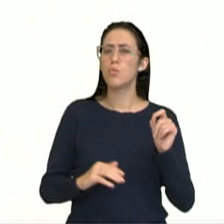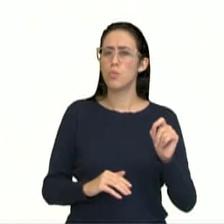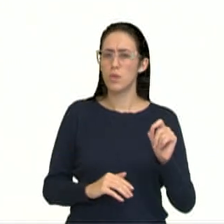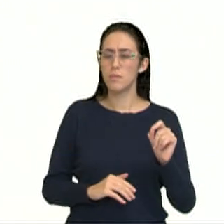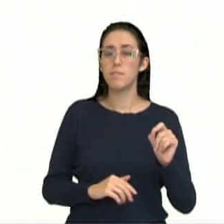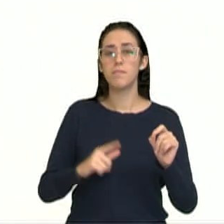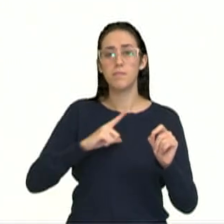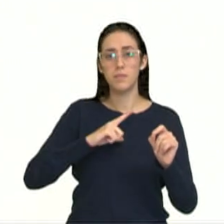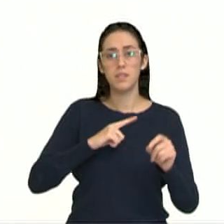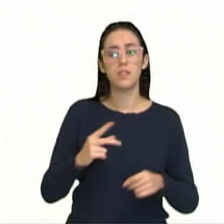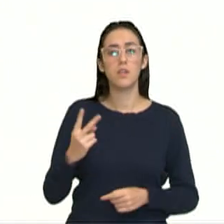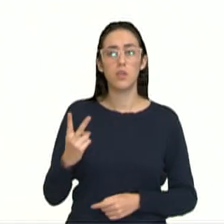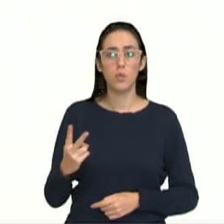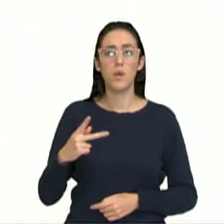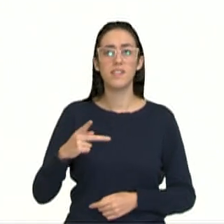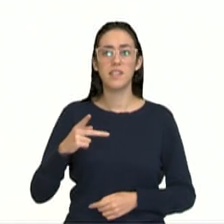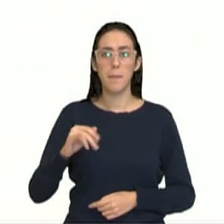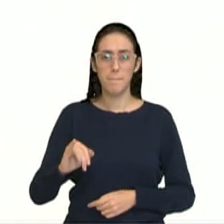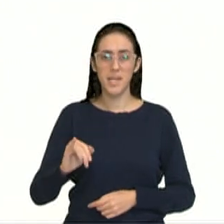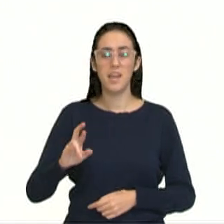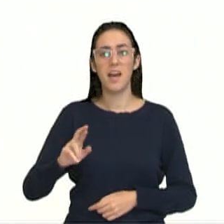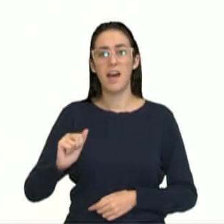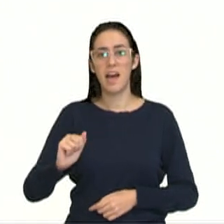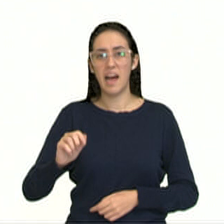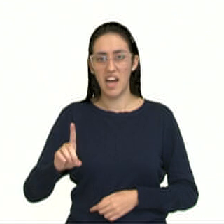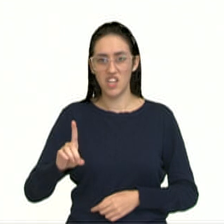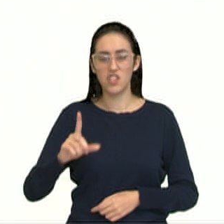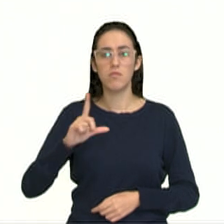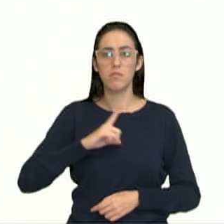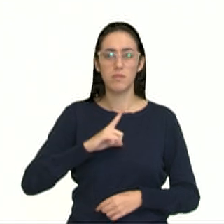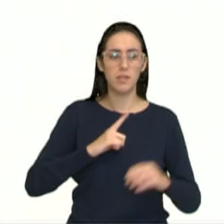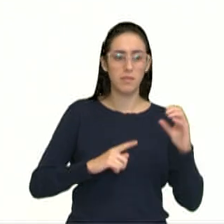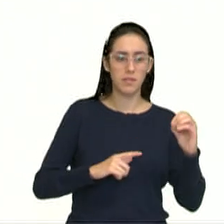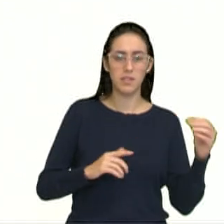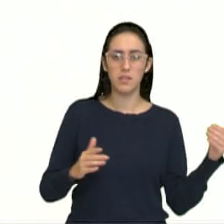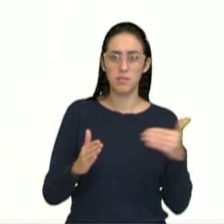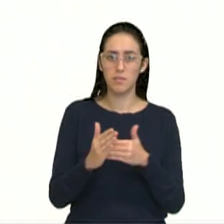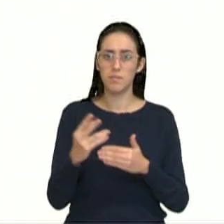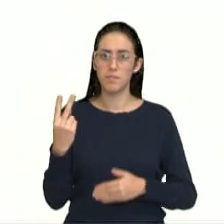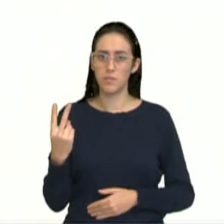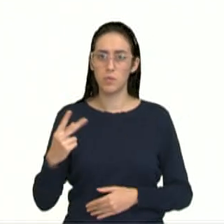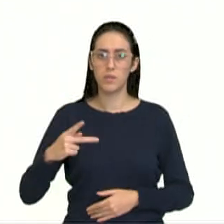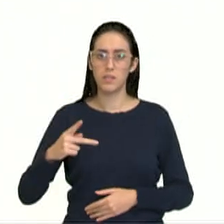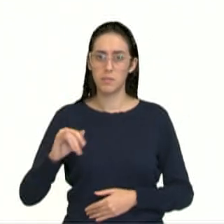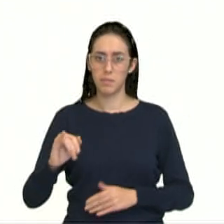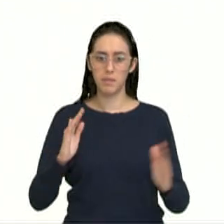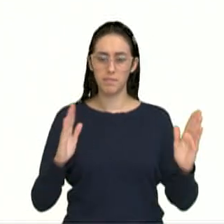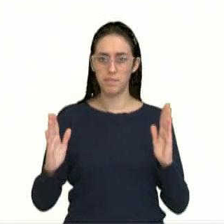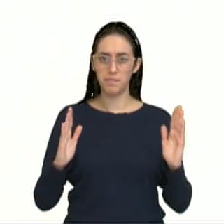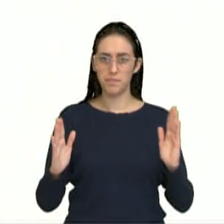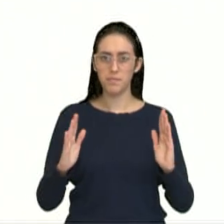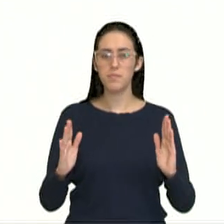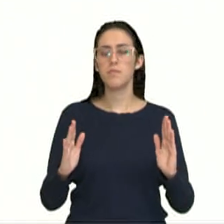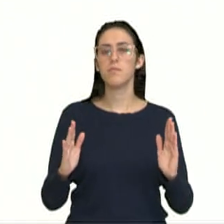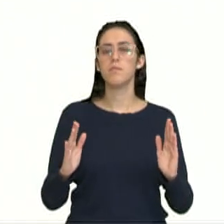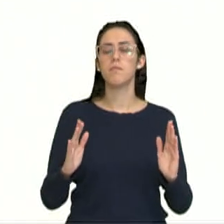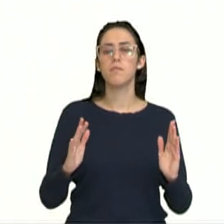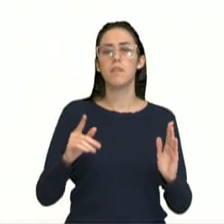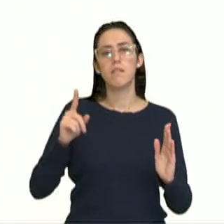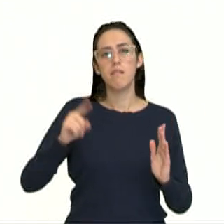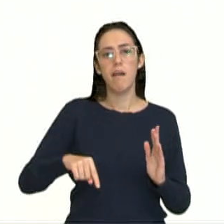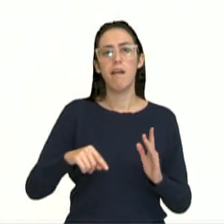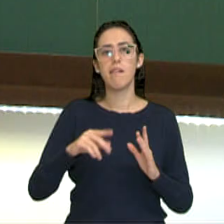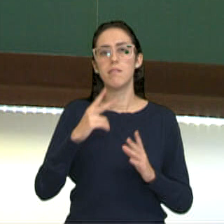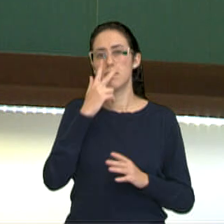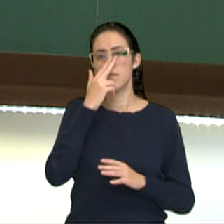2π radianos, onde eu tenho um intervalo de 0 a 2π, que faz parte como se eu tivesse dentro